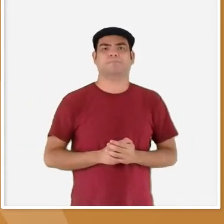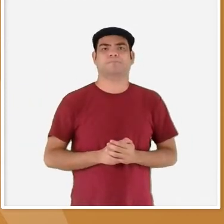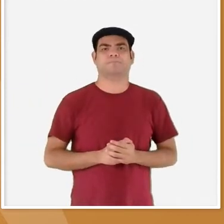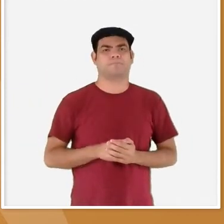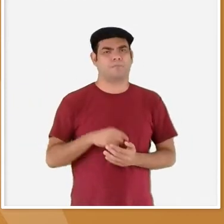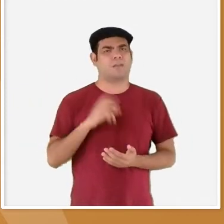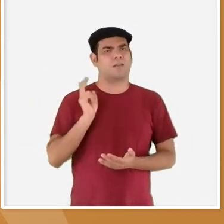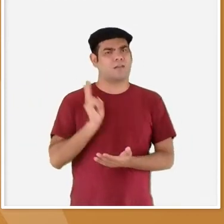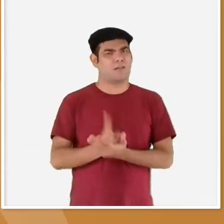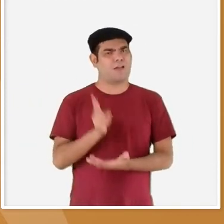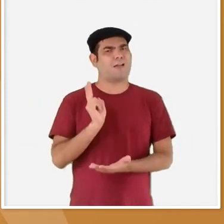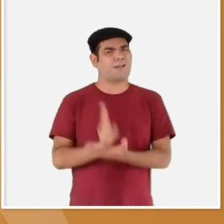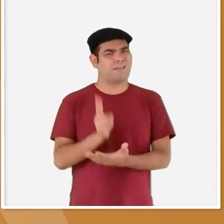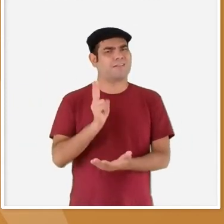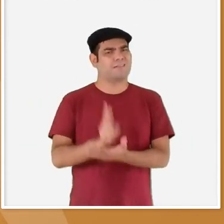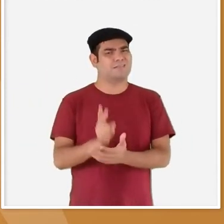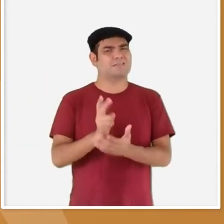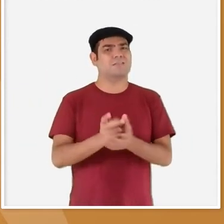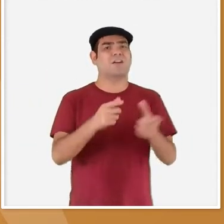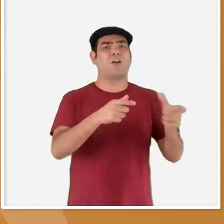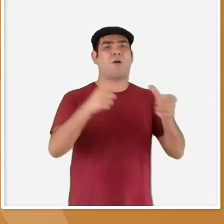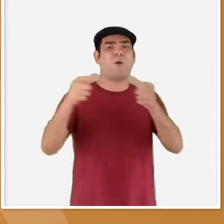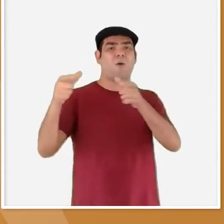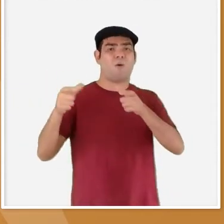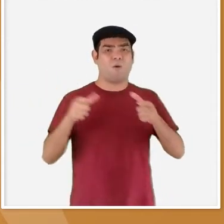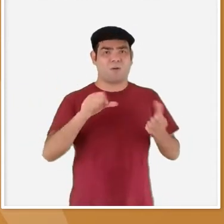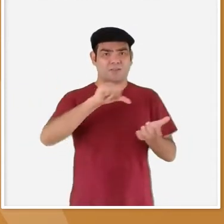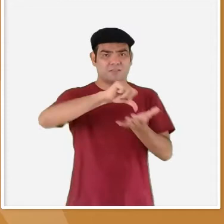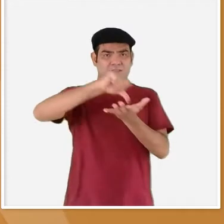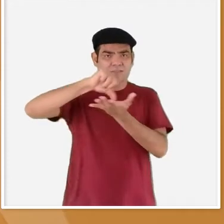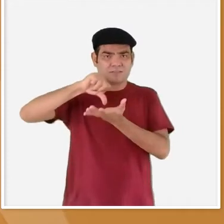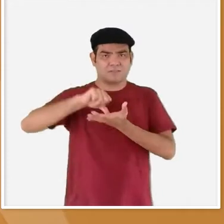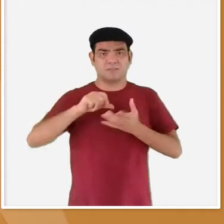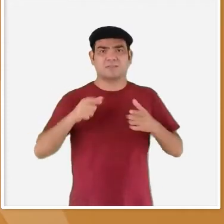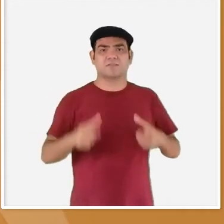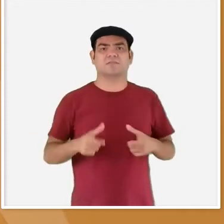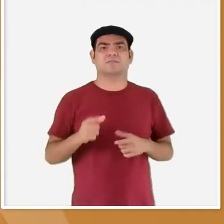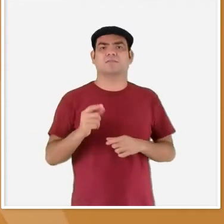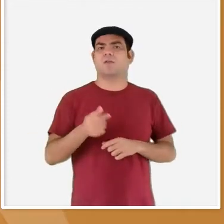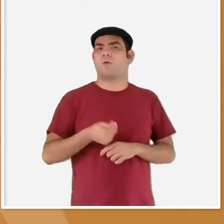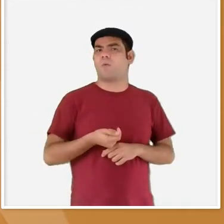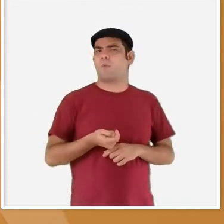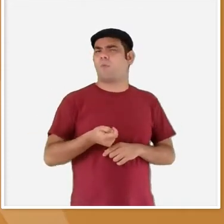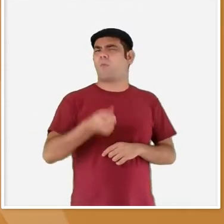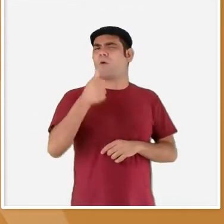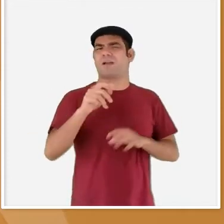lá. Ainda sobre a localização do México, quase todo o território está